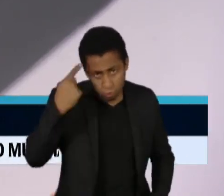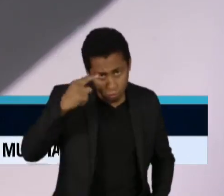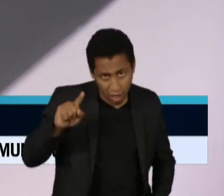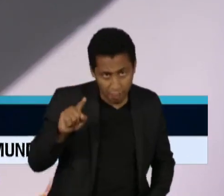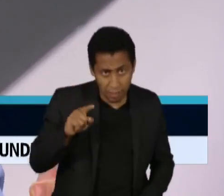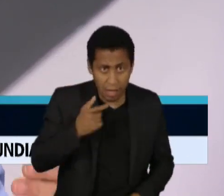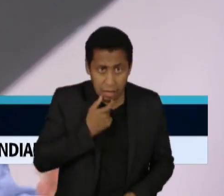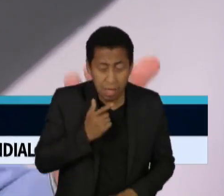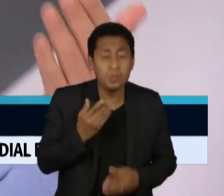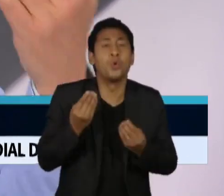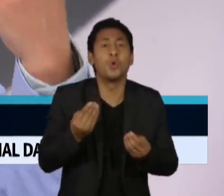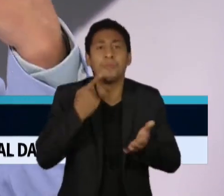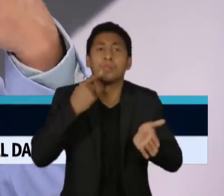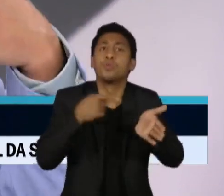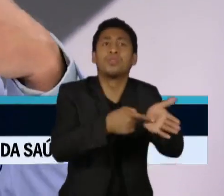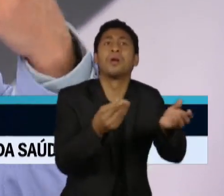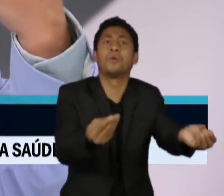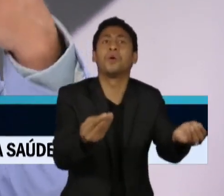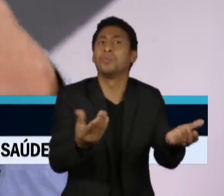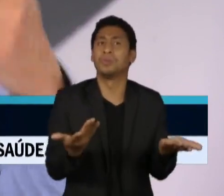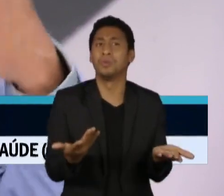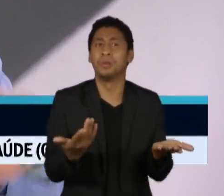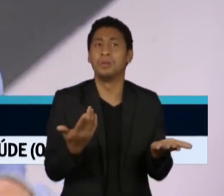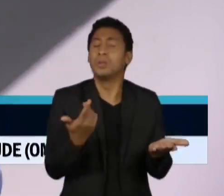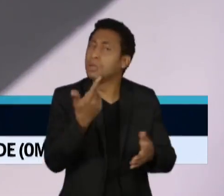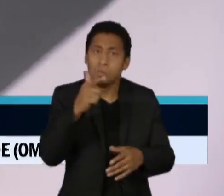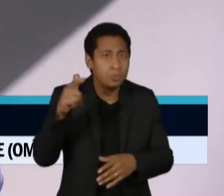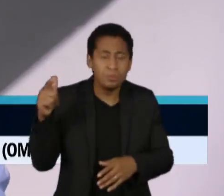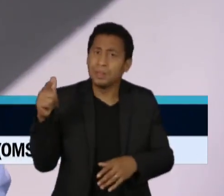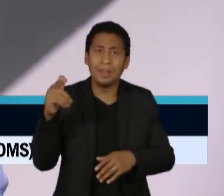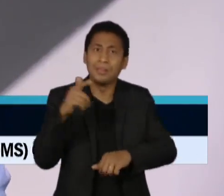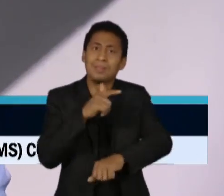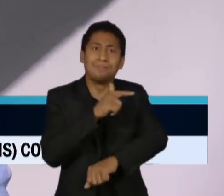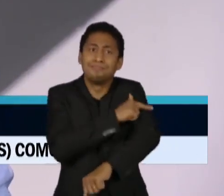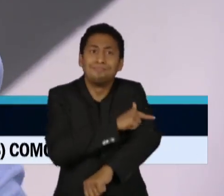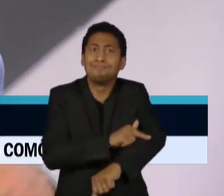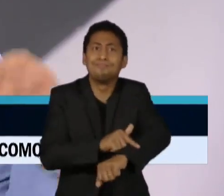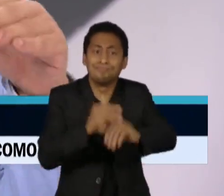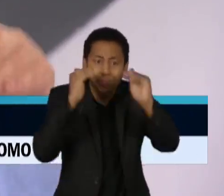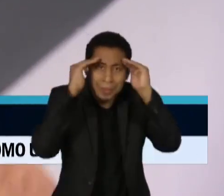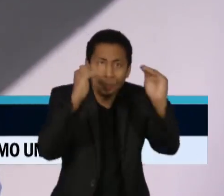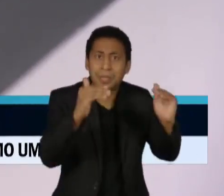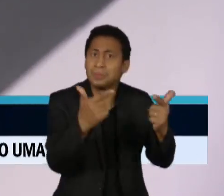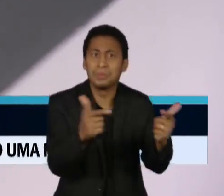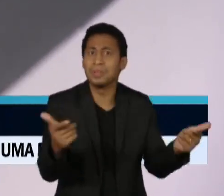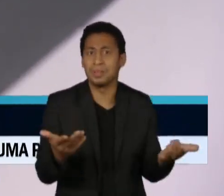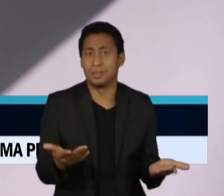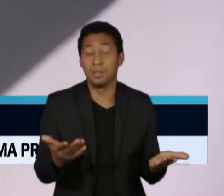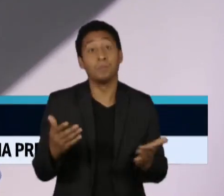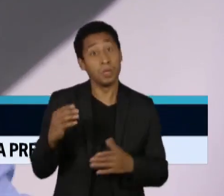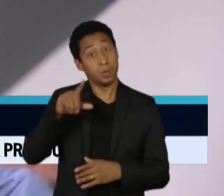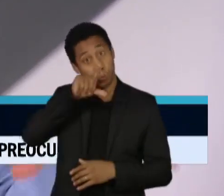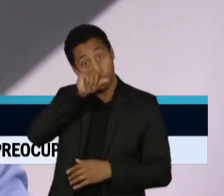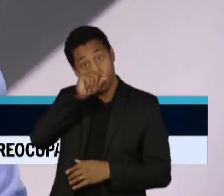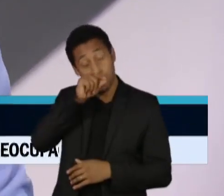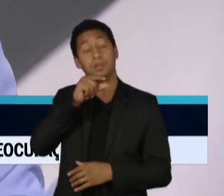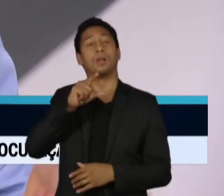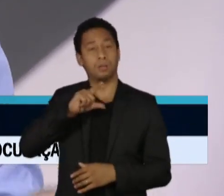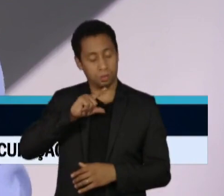é uma falta de respeito de um lugar onde eles estão ganhando dinheiro é uma empresa que está no Brasil